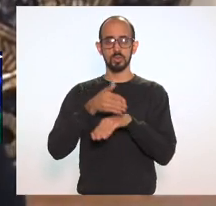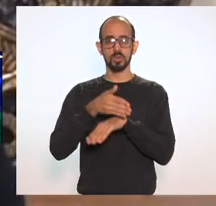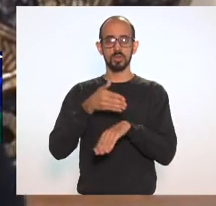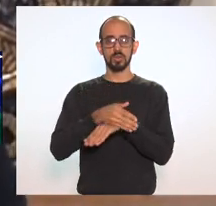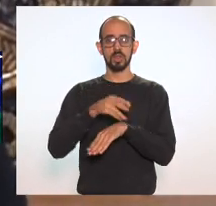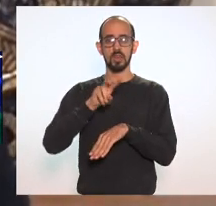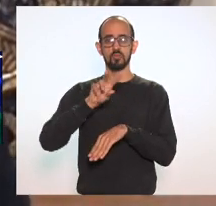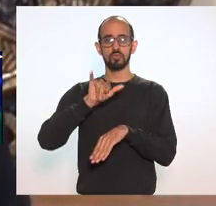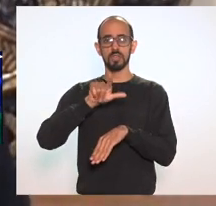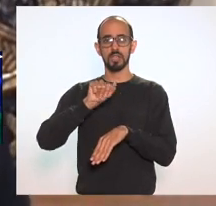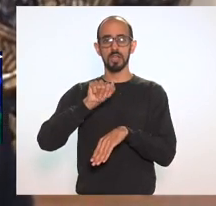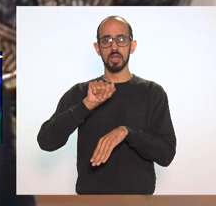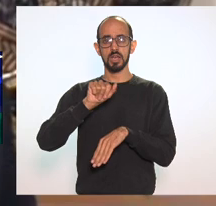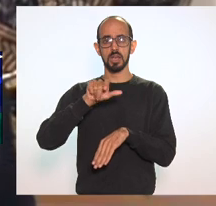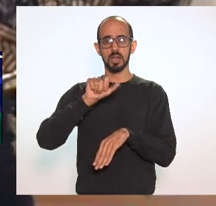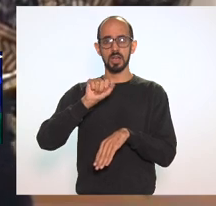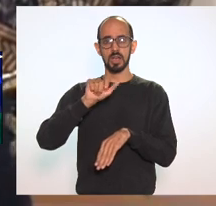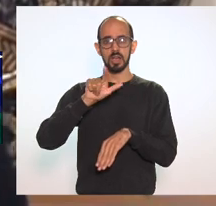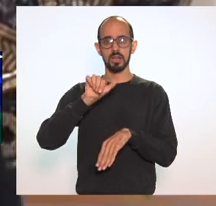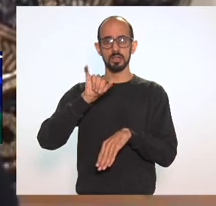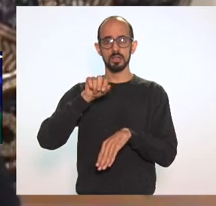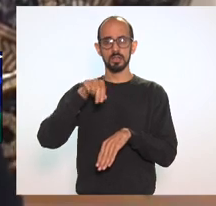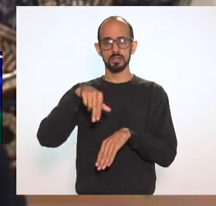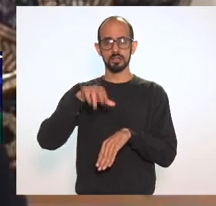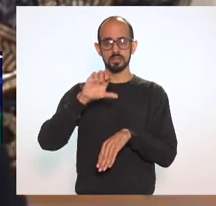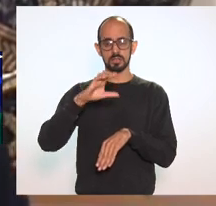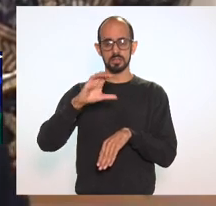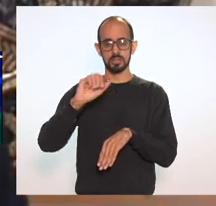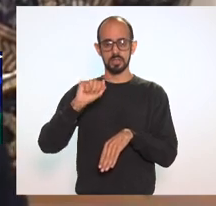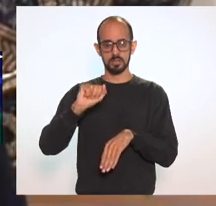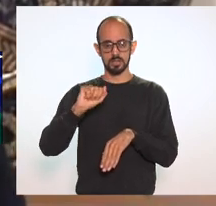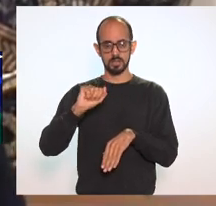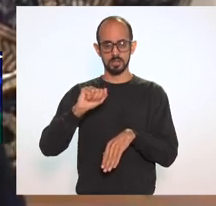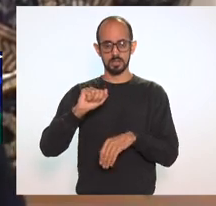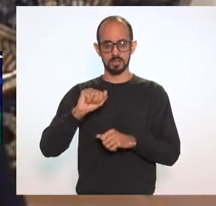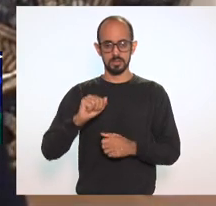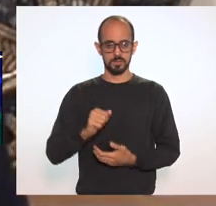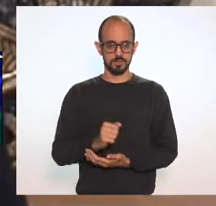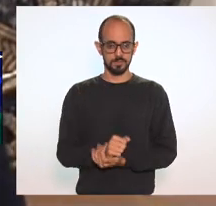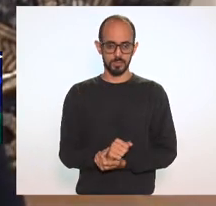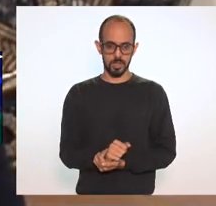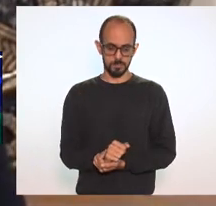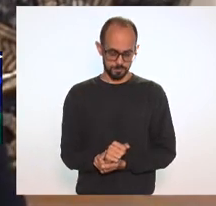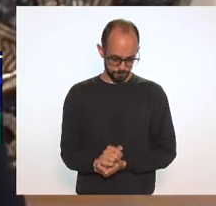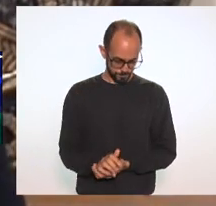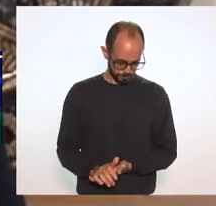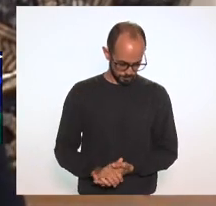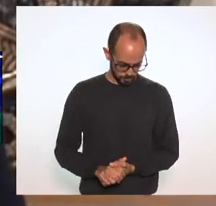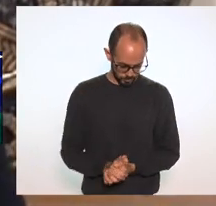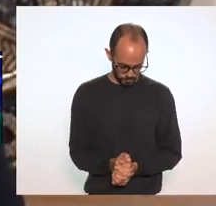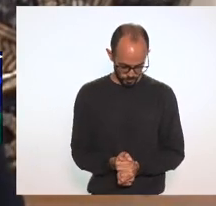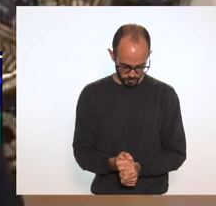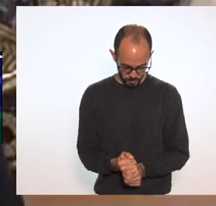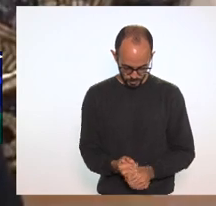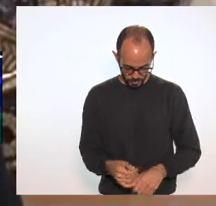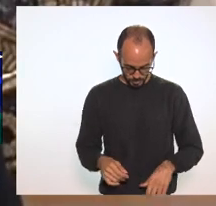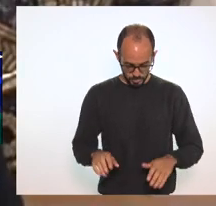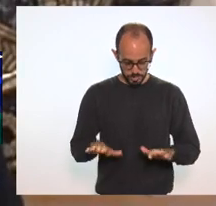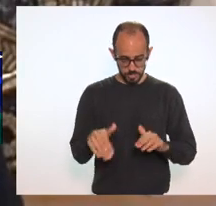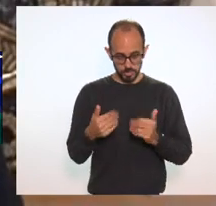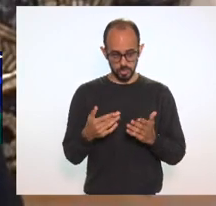Aliança o prédio E aí eu vou pegar aqui até para ser mais mas como